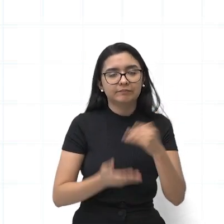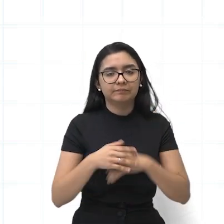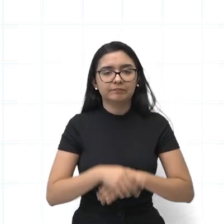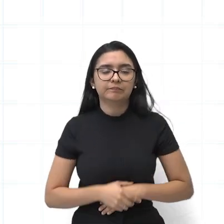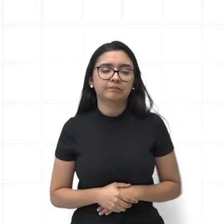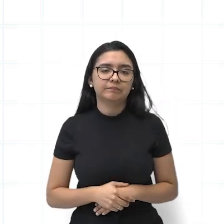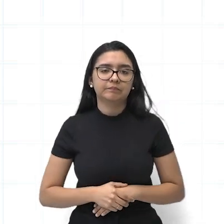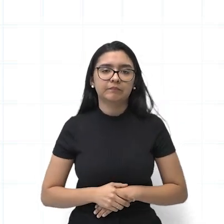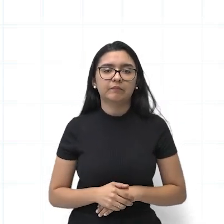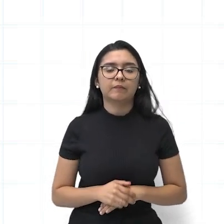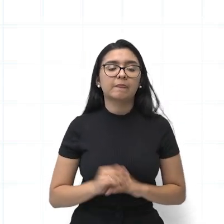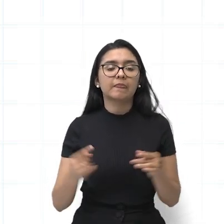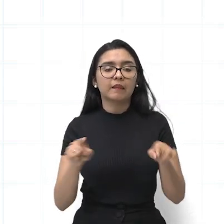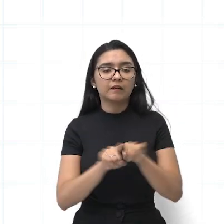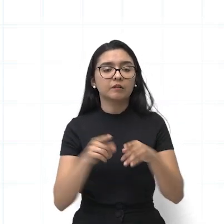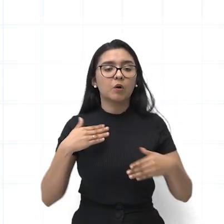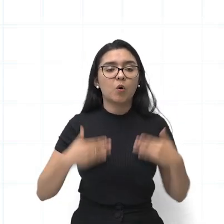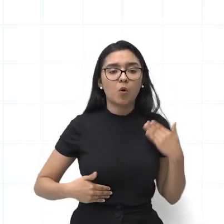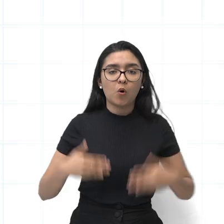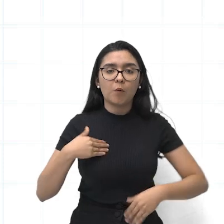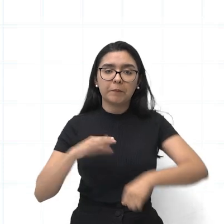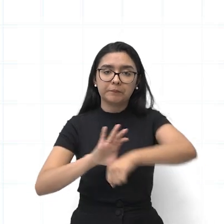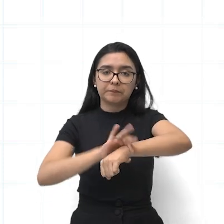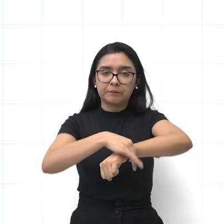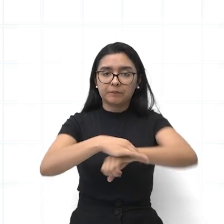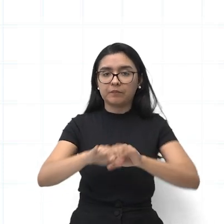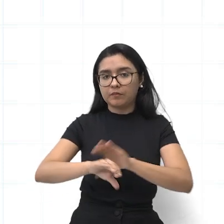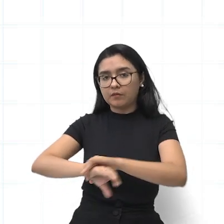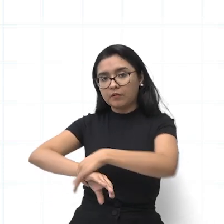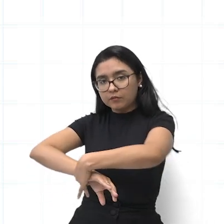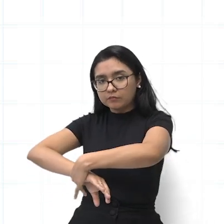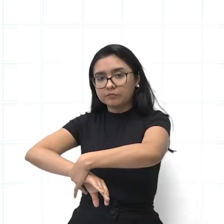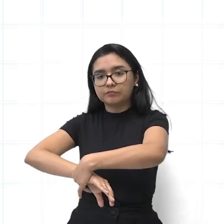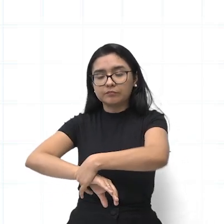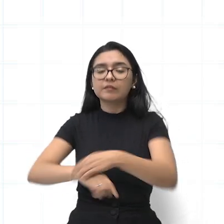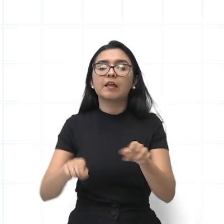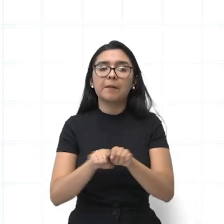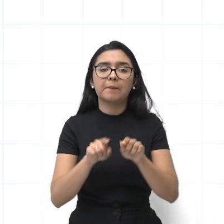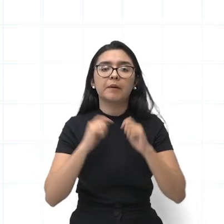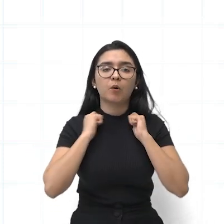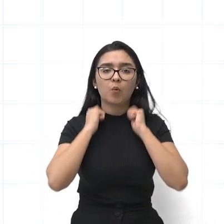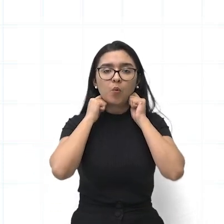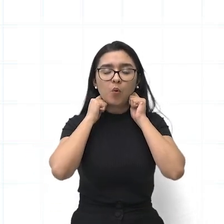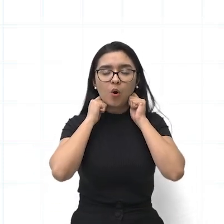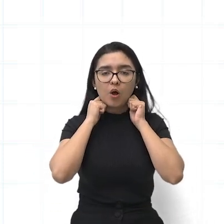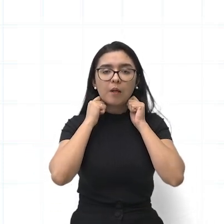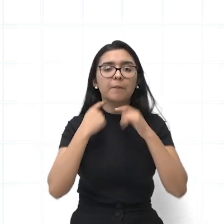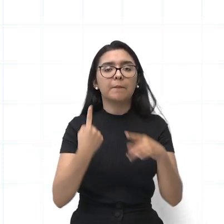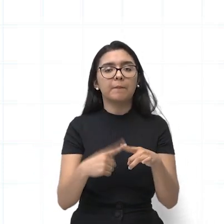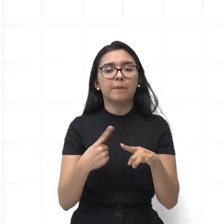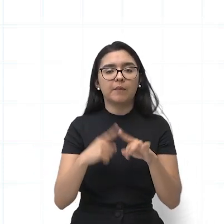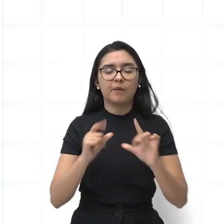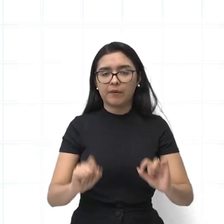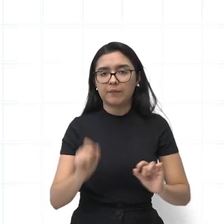também. Roupas de mangas compridas, se possível com golas, isso porque